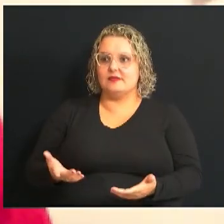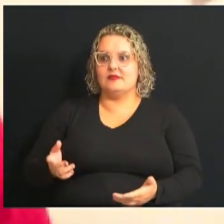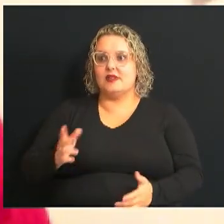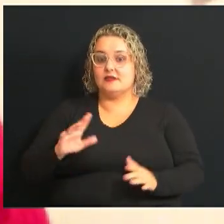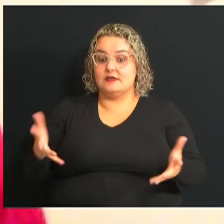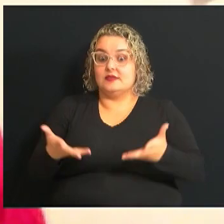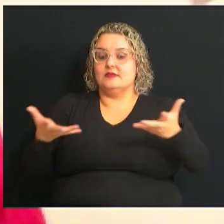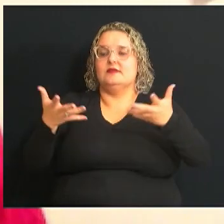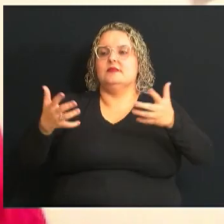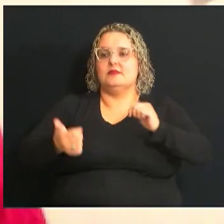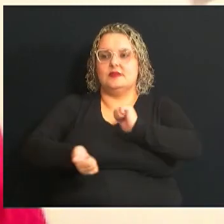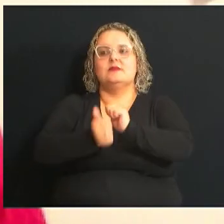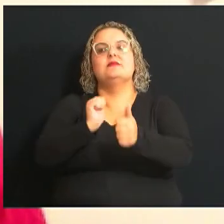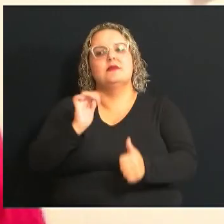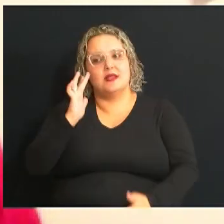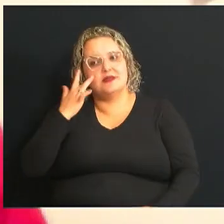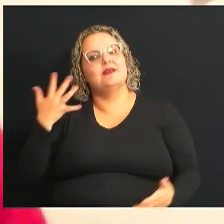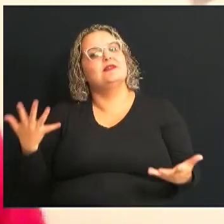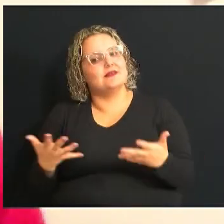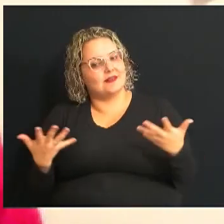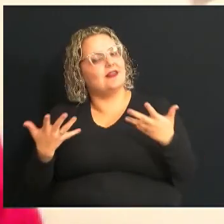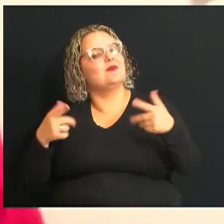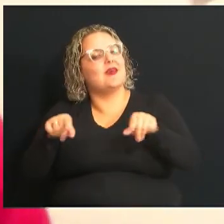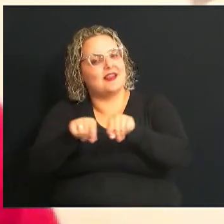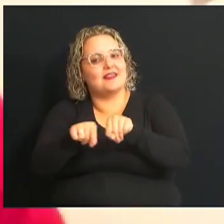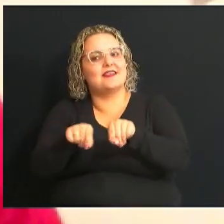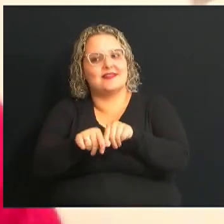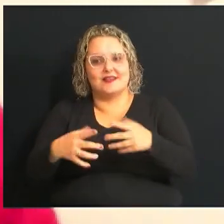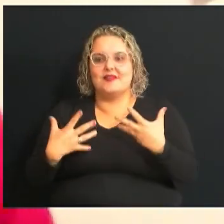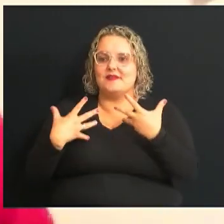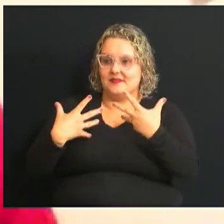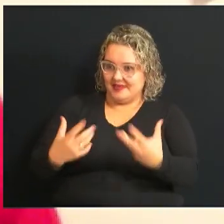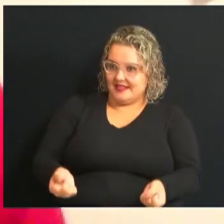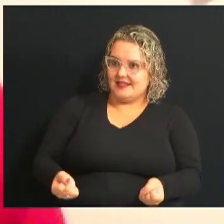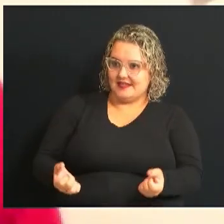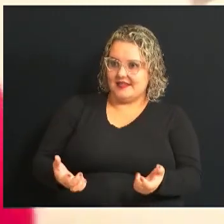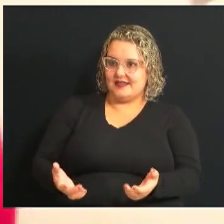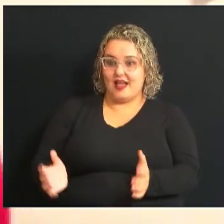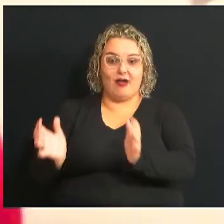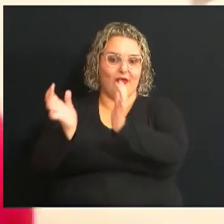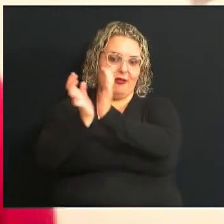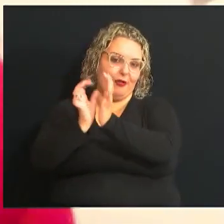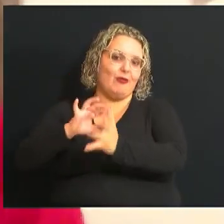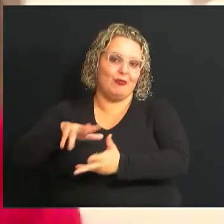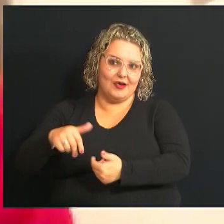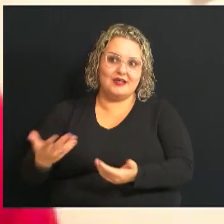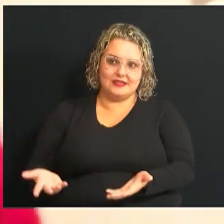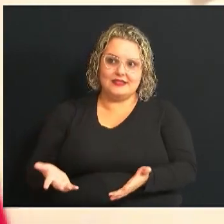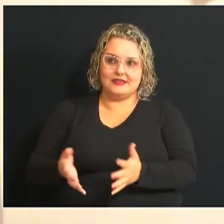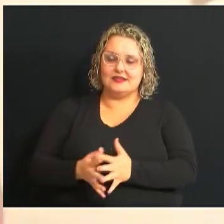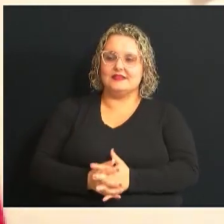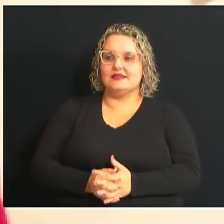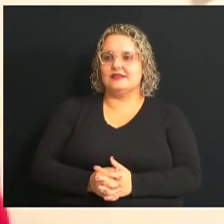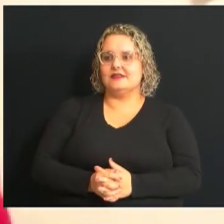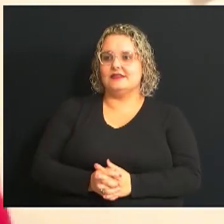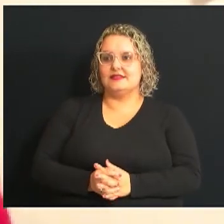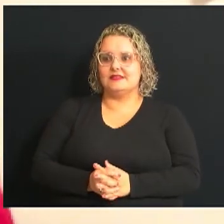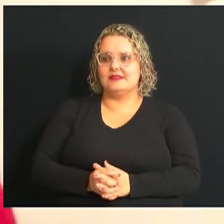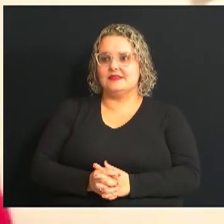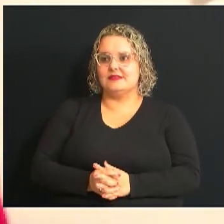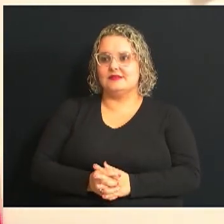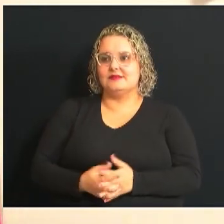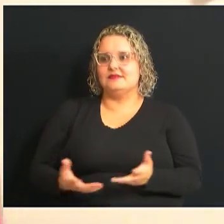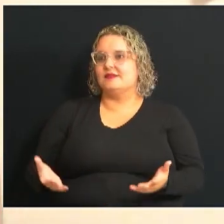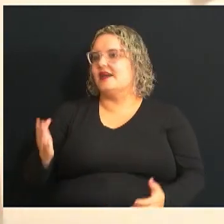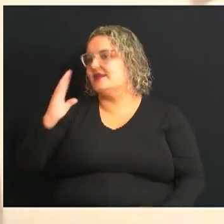empolgado, mas eu acho que ele está animado também para recepcionar, né? Para receber todo mundo aqui. Mas os